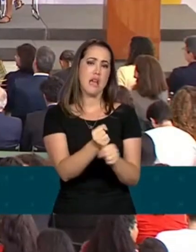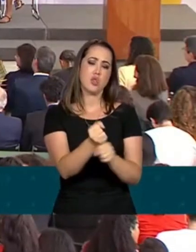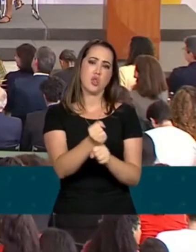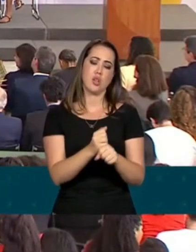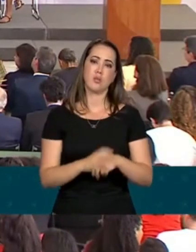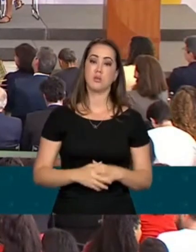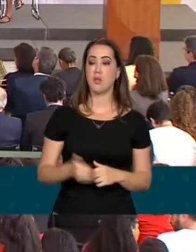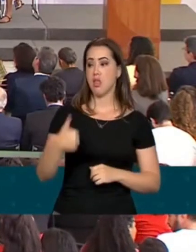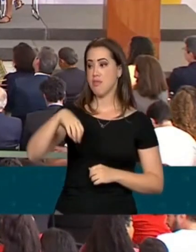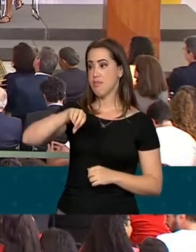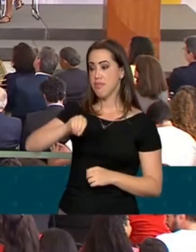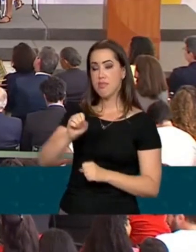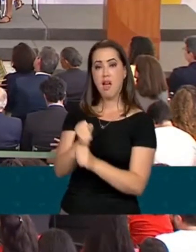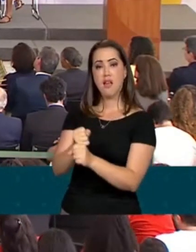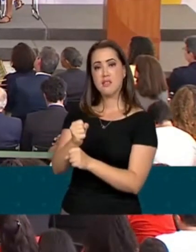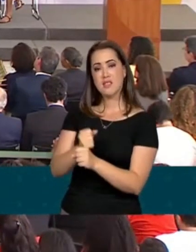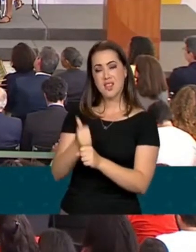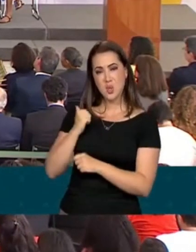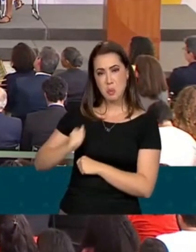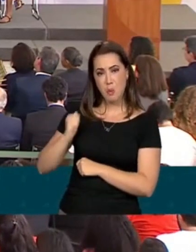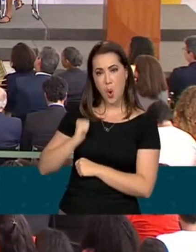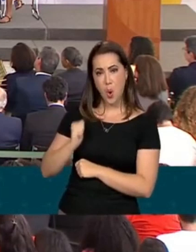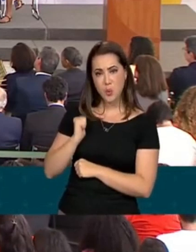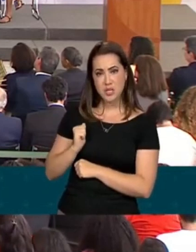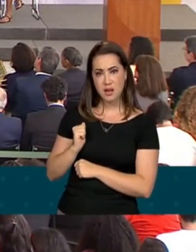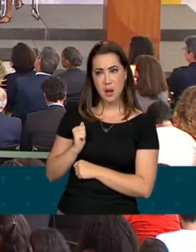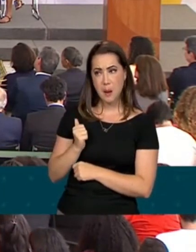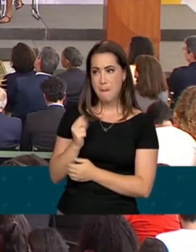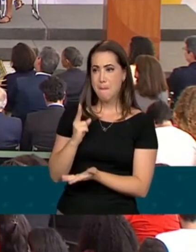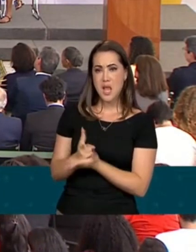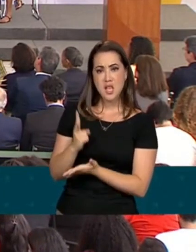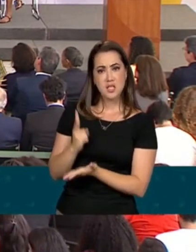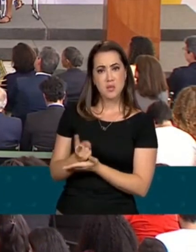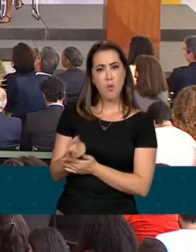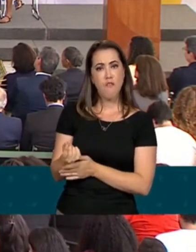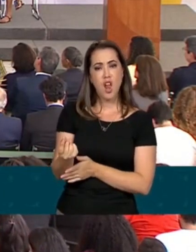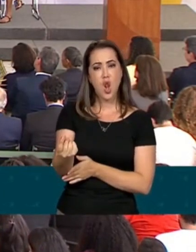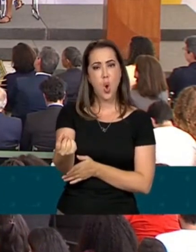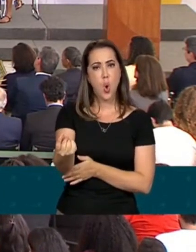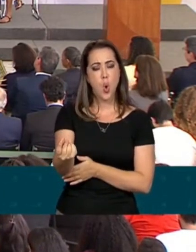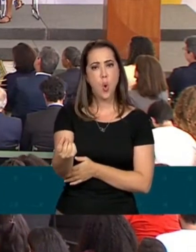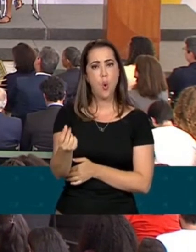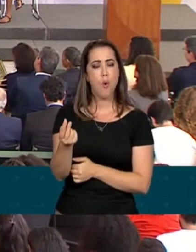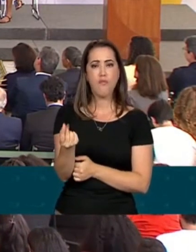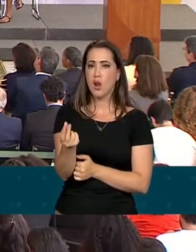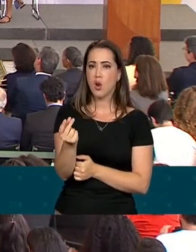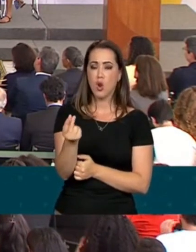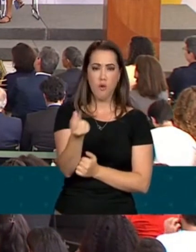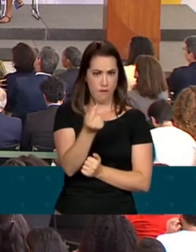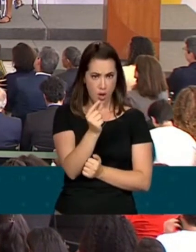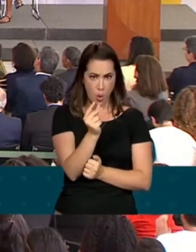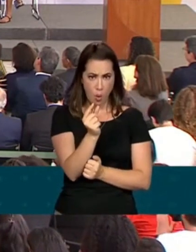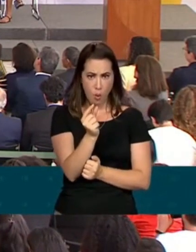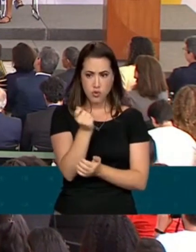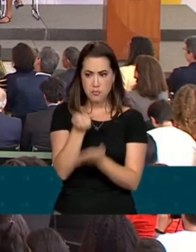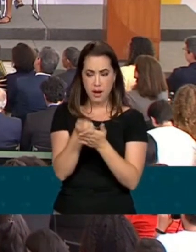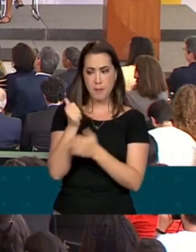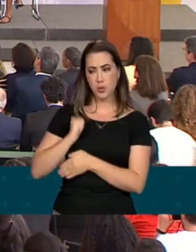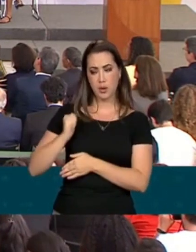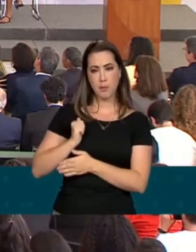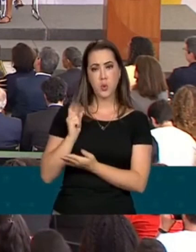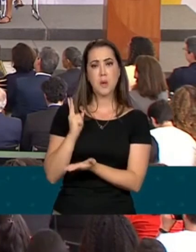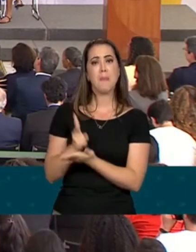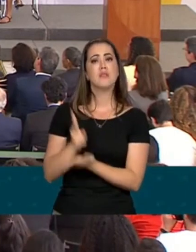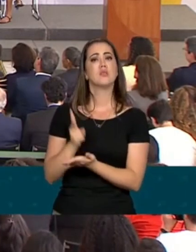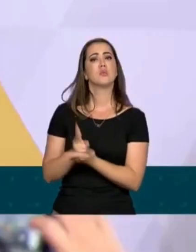10 anos sem reajuste de bolsa, sabe, para os estudantes brasileiros, para os pesquisadores brasileiros. Ou seja,